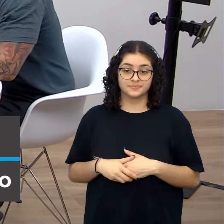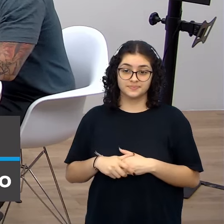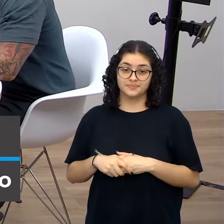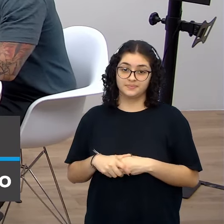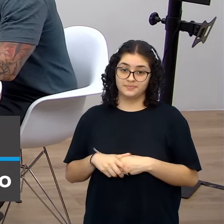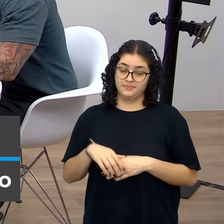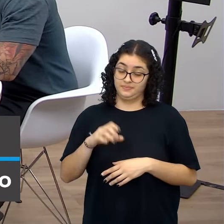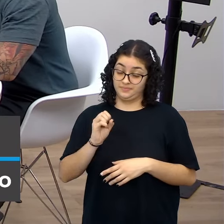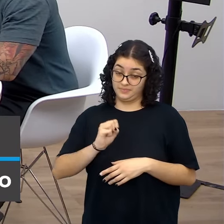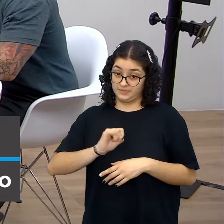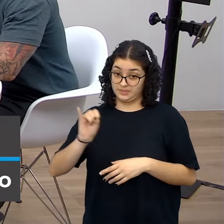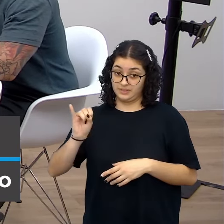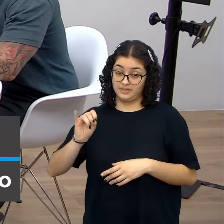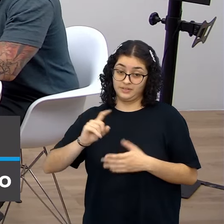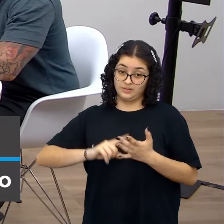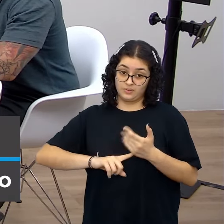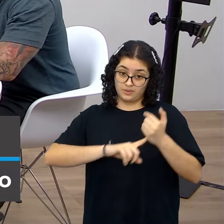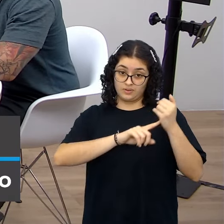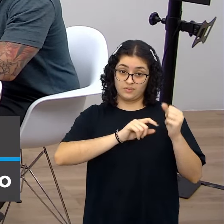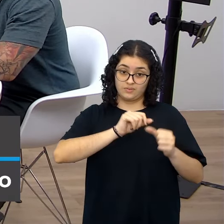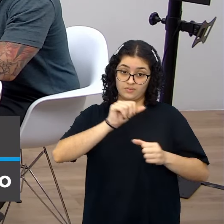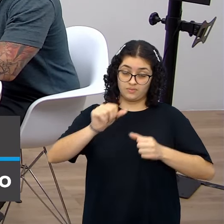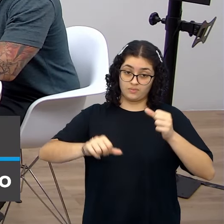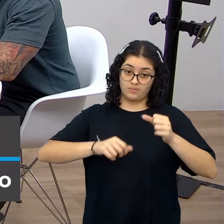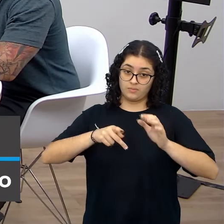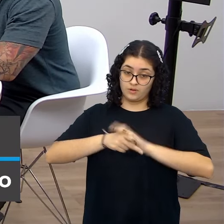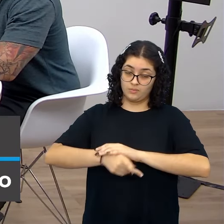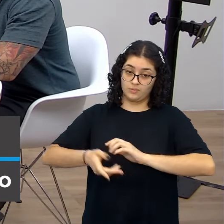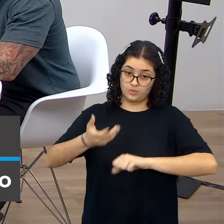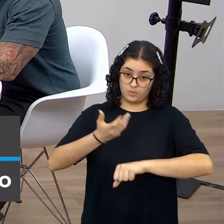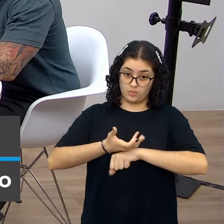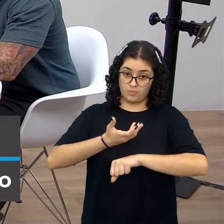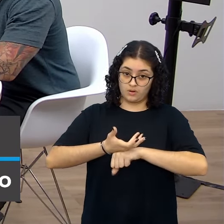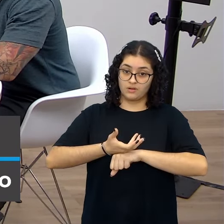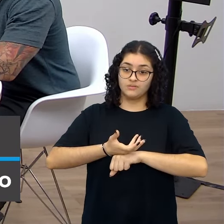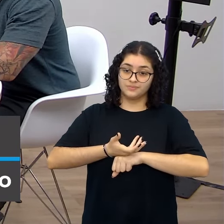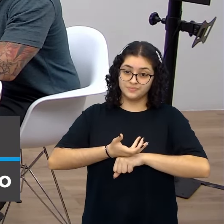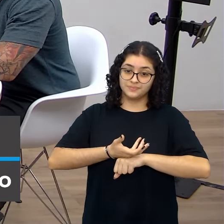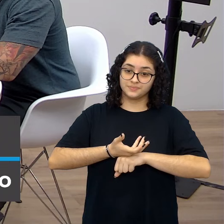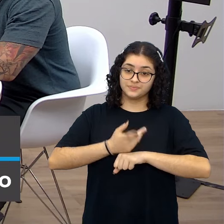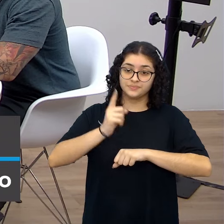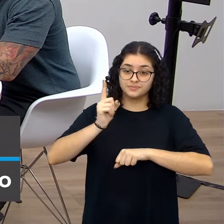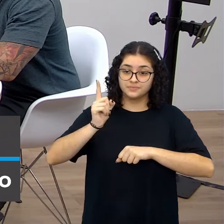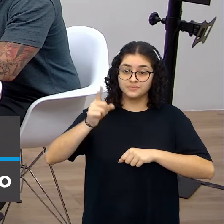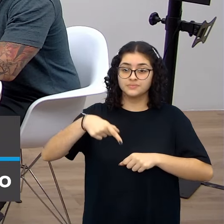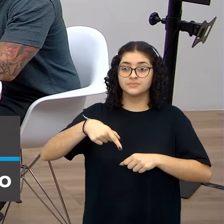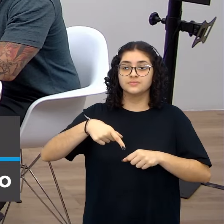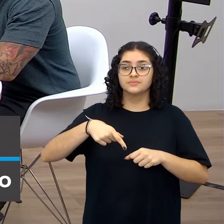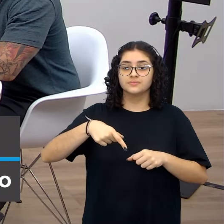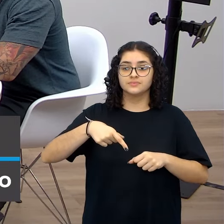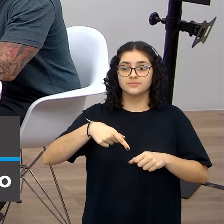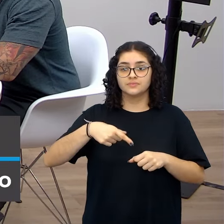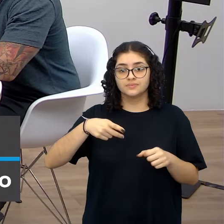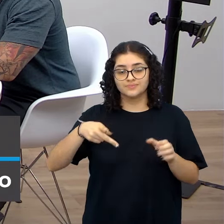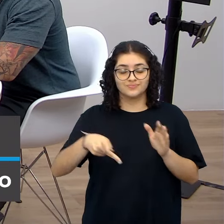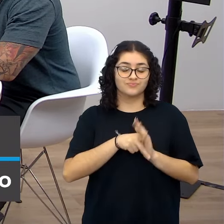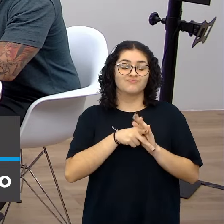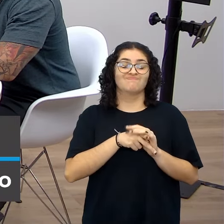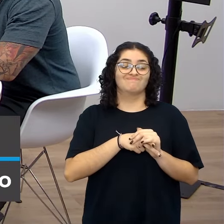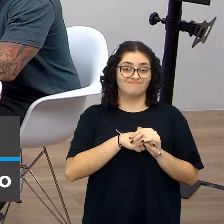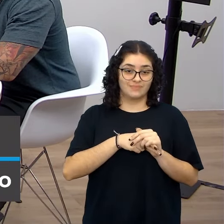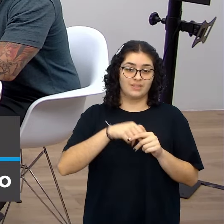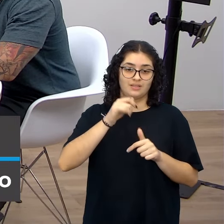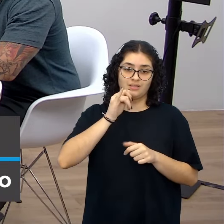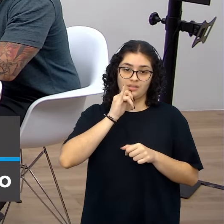gente entender tecnologia e inovação como um componente, eu acho que essa é a grande questão. Quando